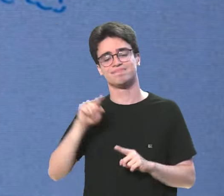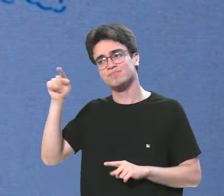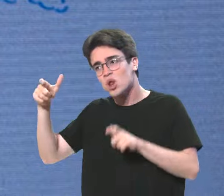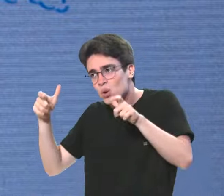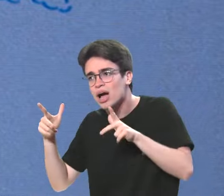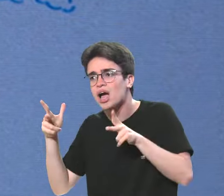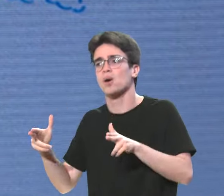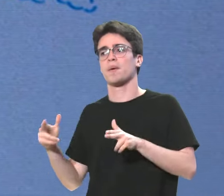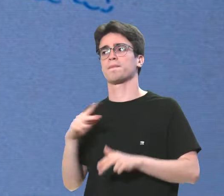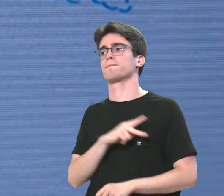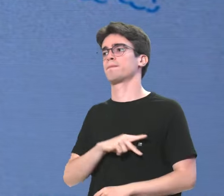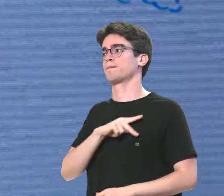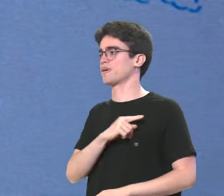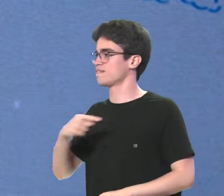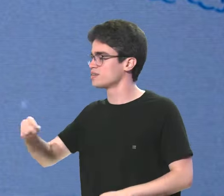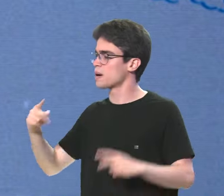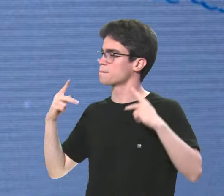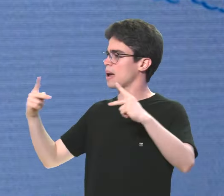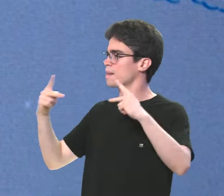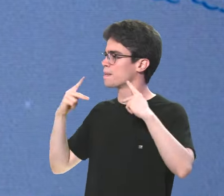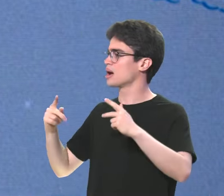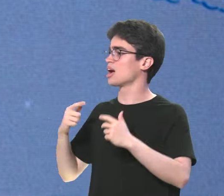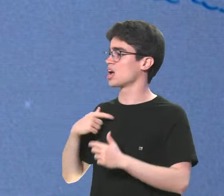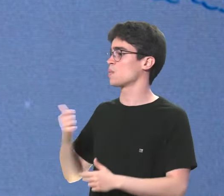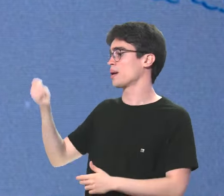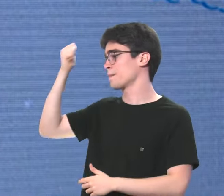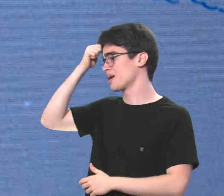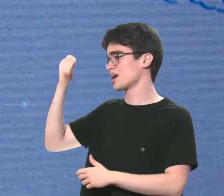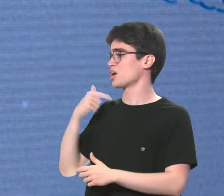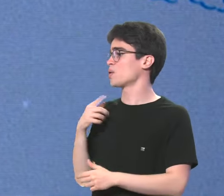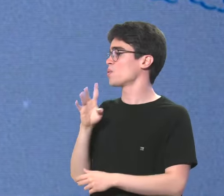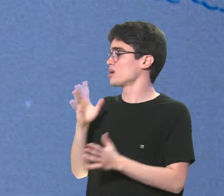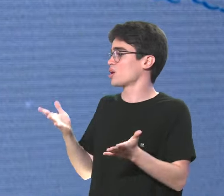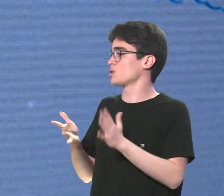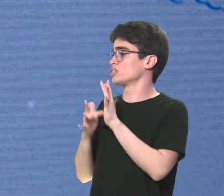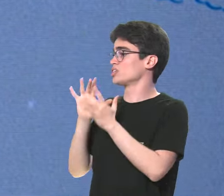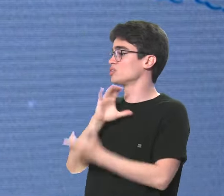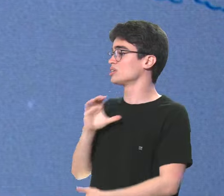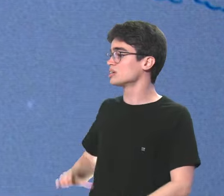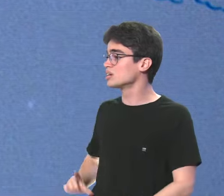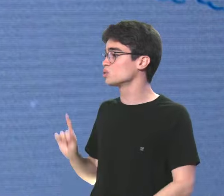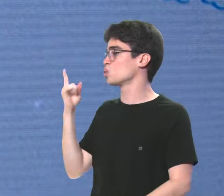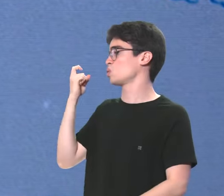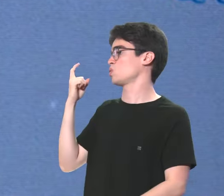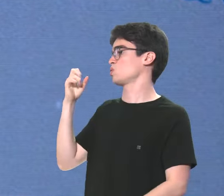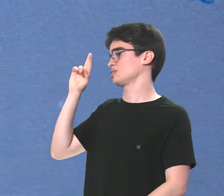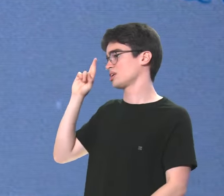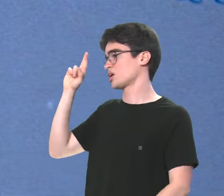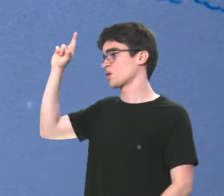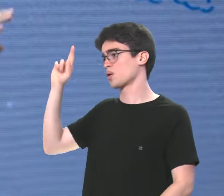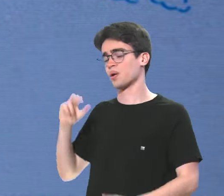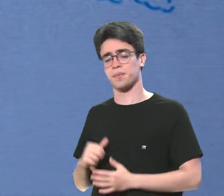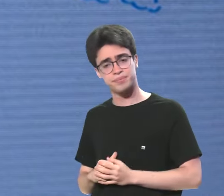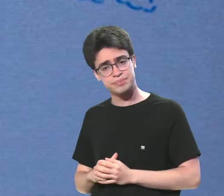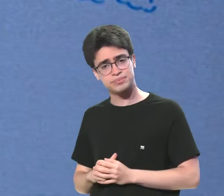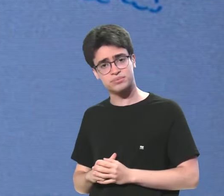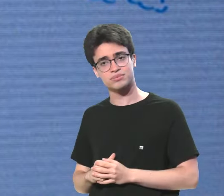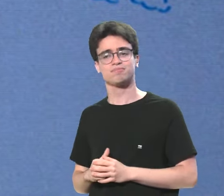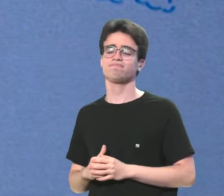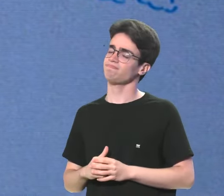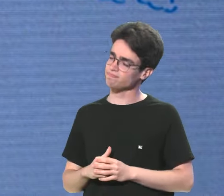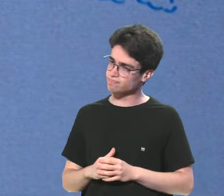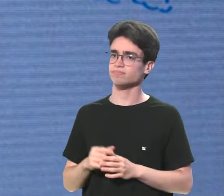dizer olha eu me converti e reconheço Jesus Cristo é o senhor e através dessas